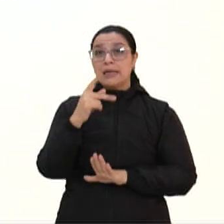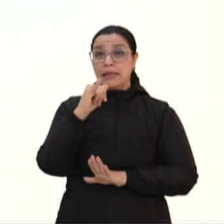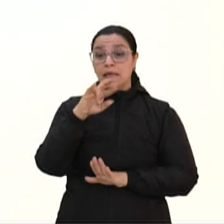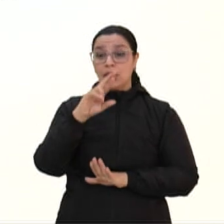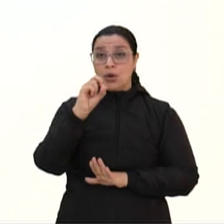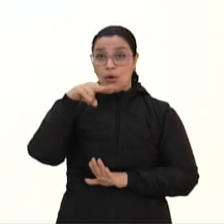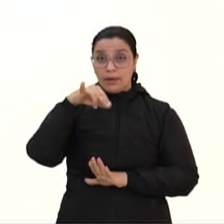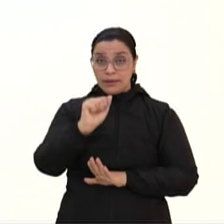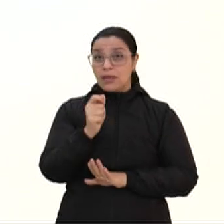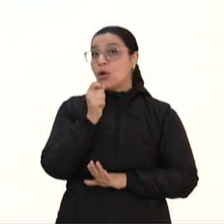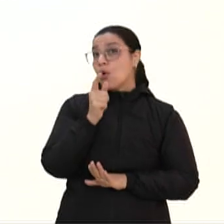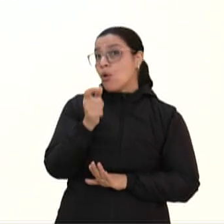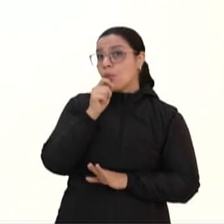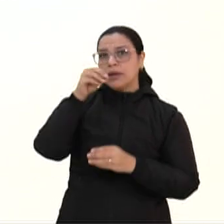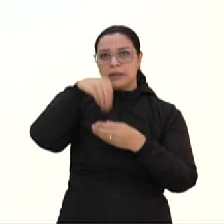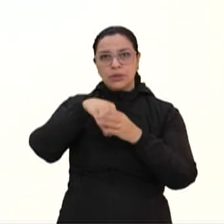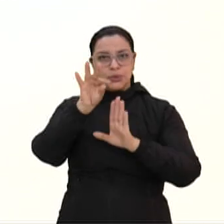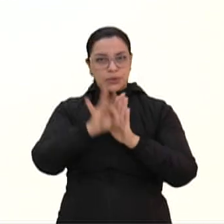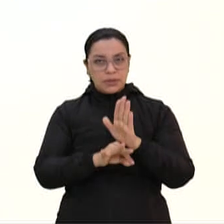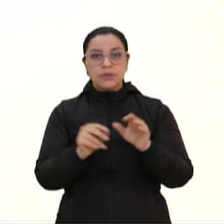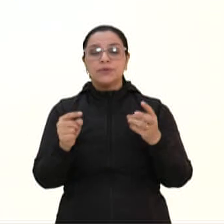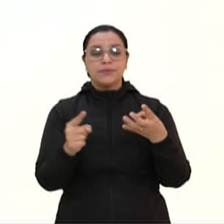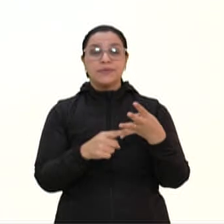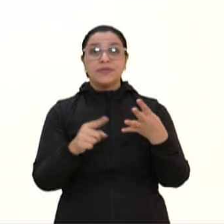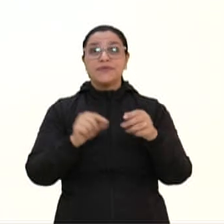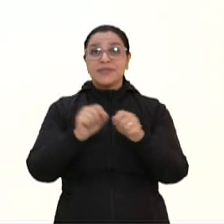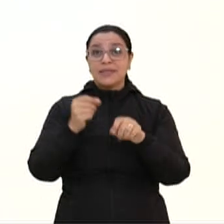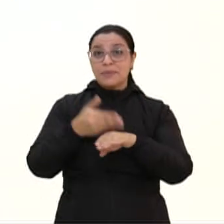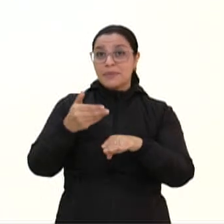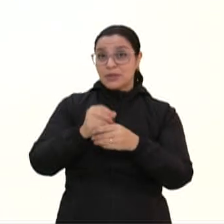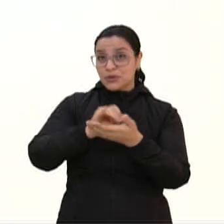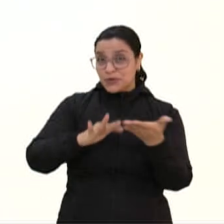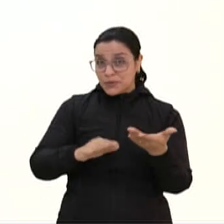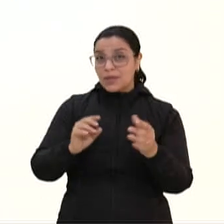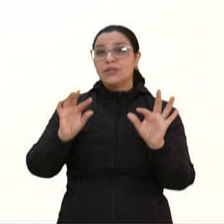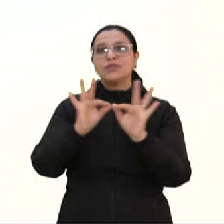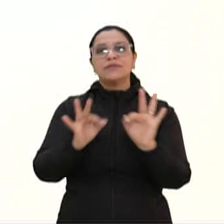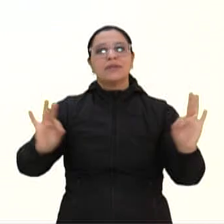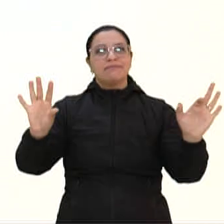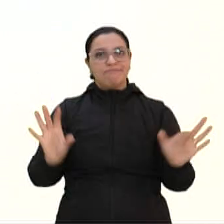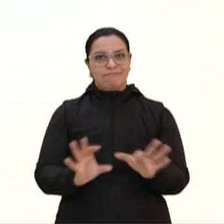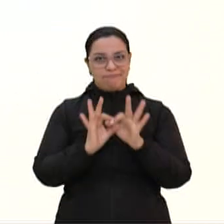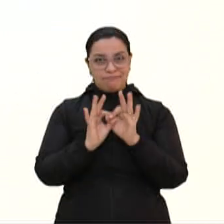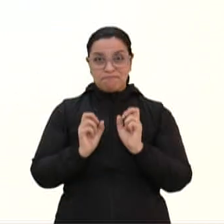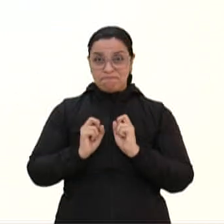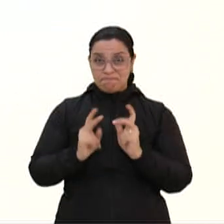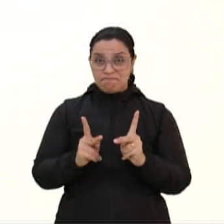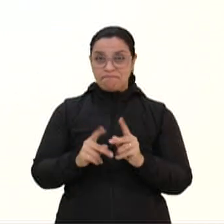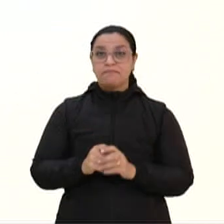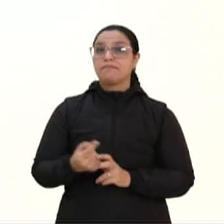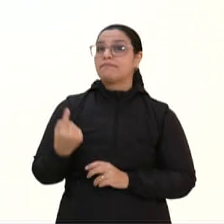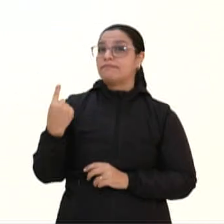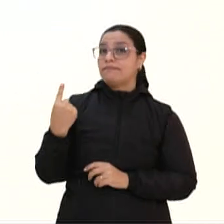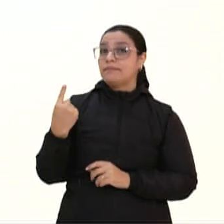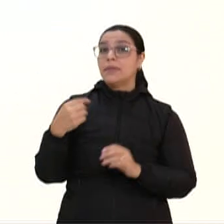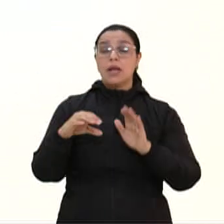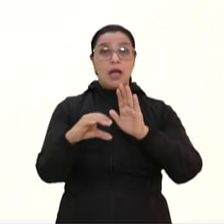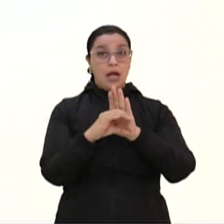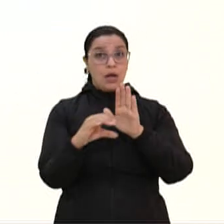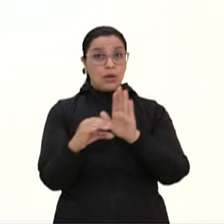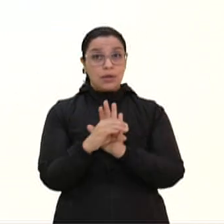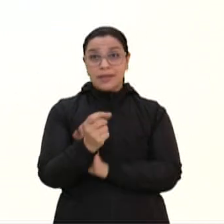texto, realizar exercícios de oração subordinada. Ok, a